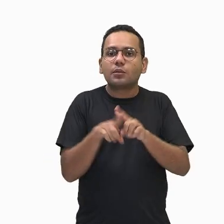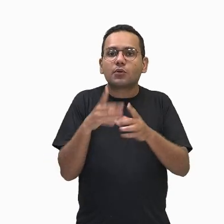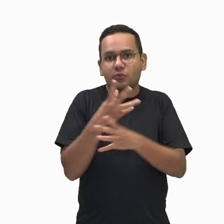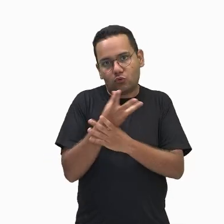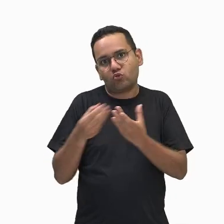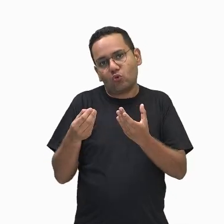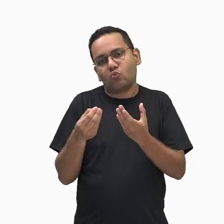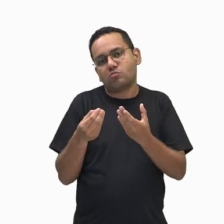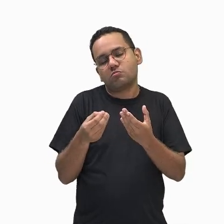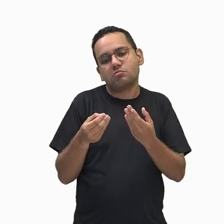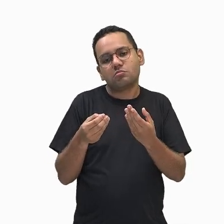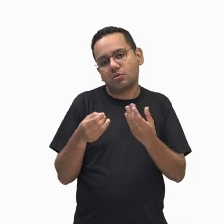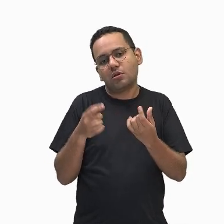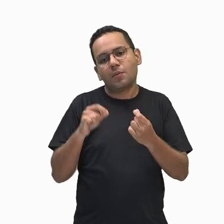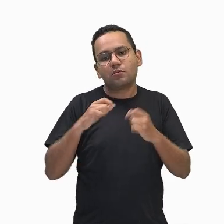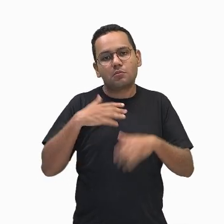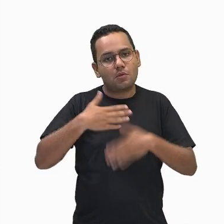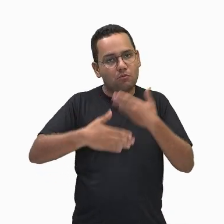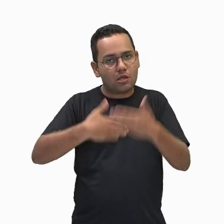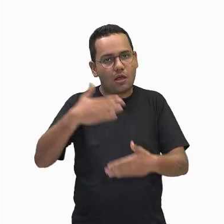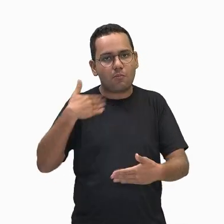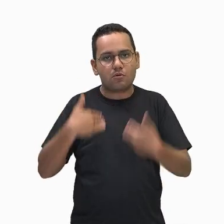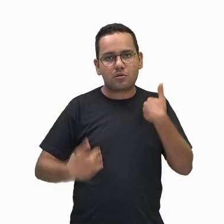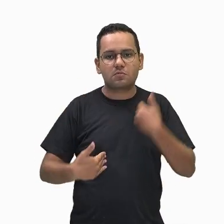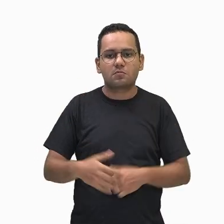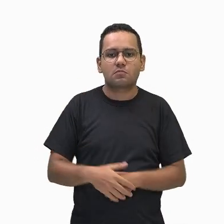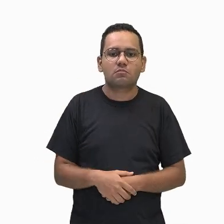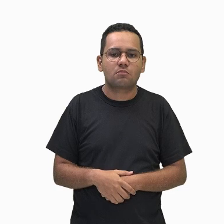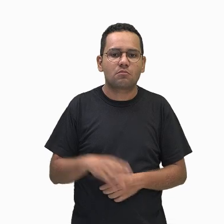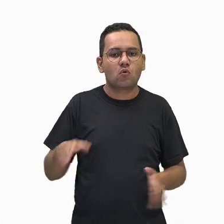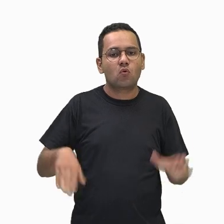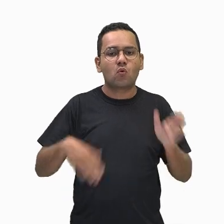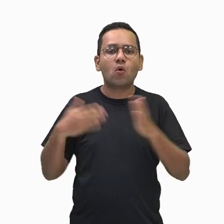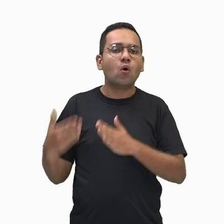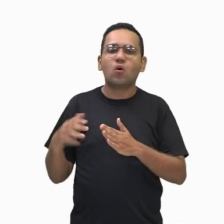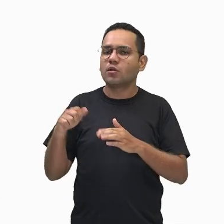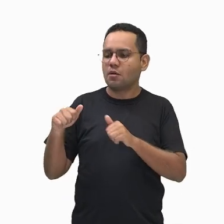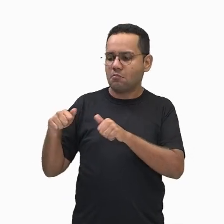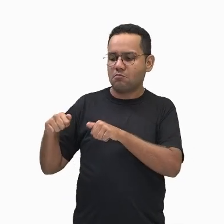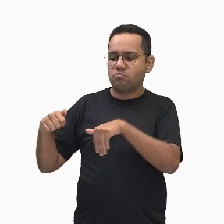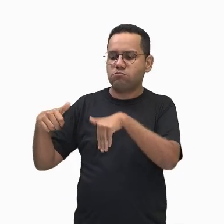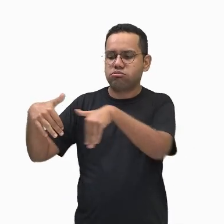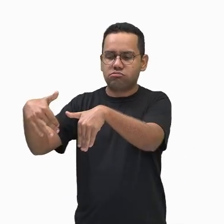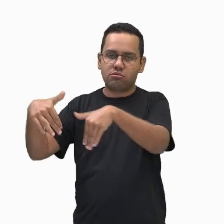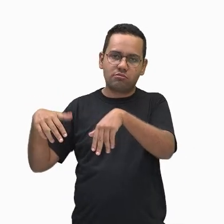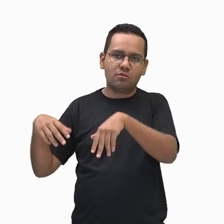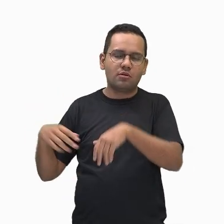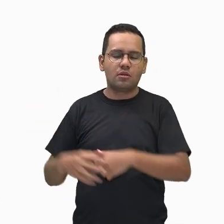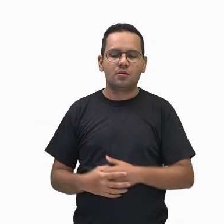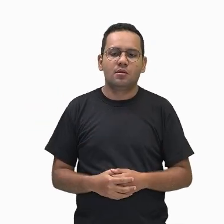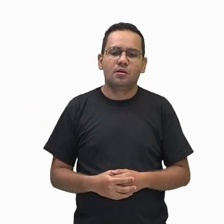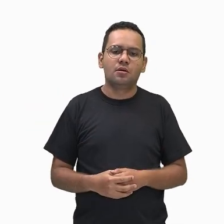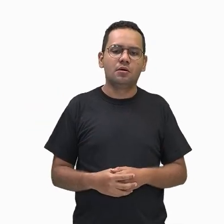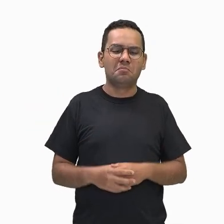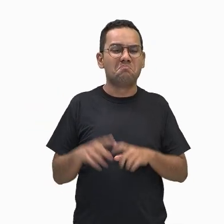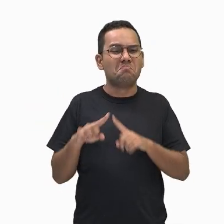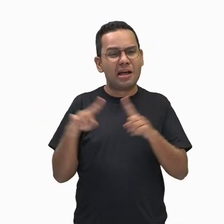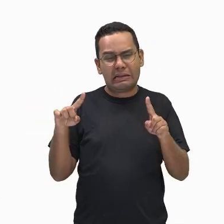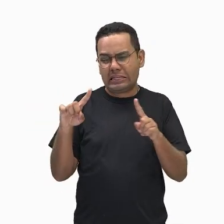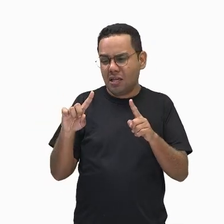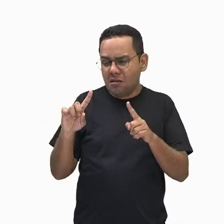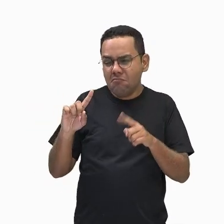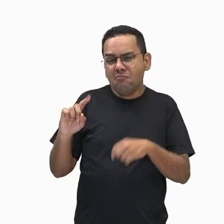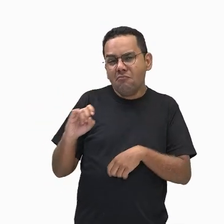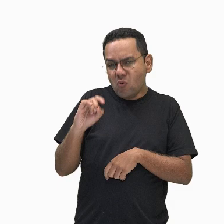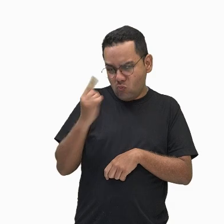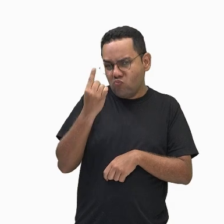um resultado do metabolismo. E temos também os fertilizantes. Existe um fertilizante muito famoso e